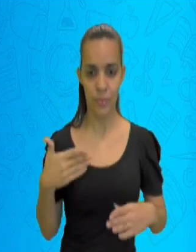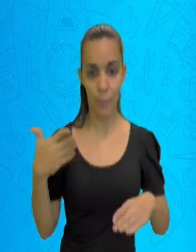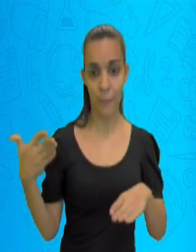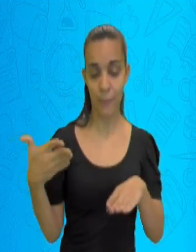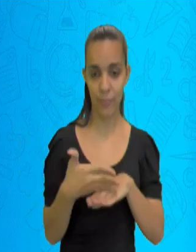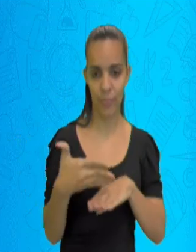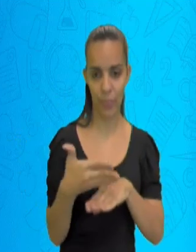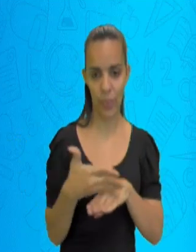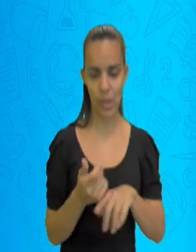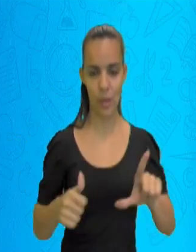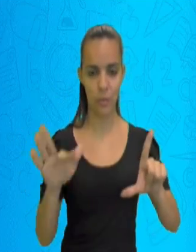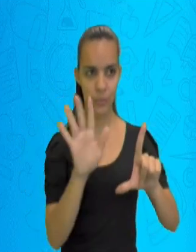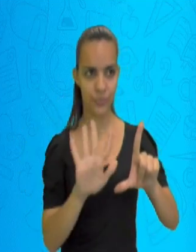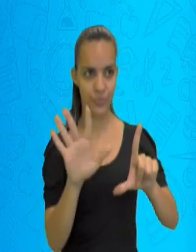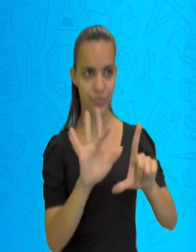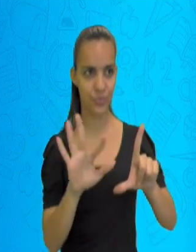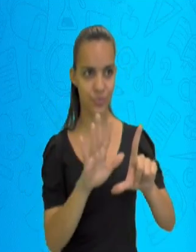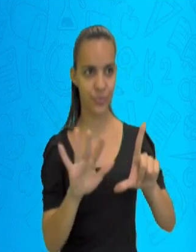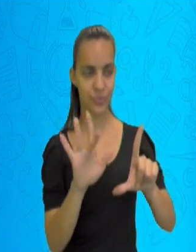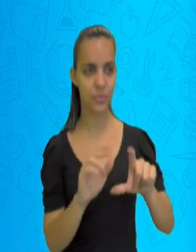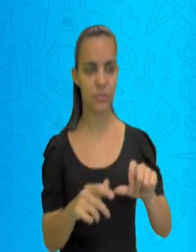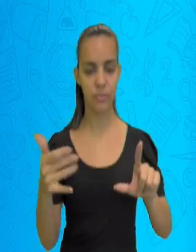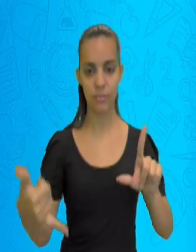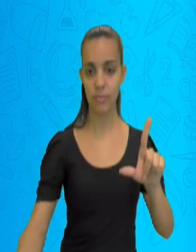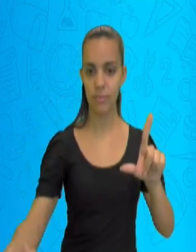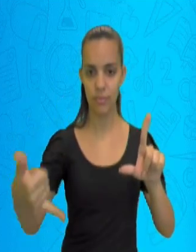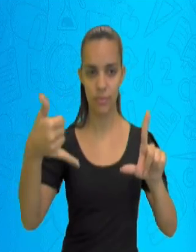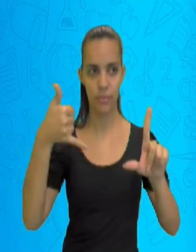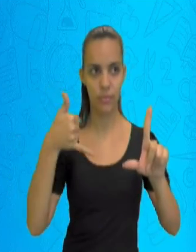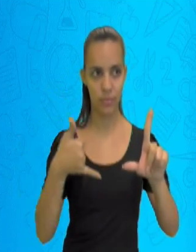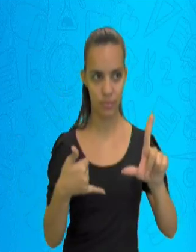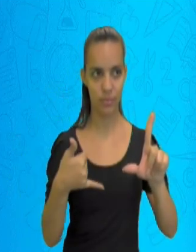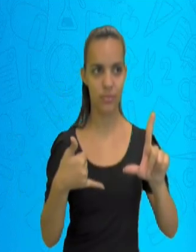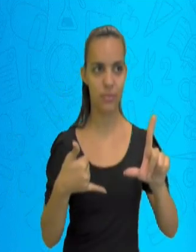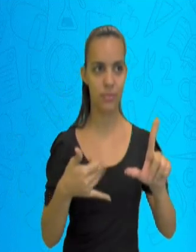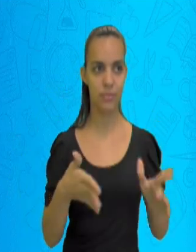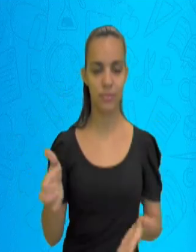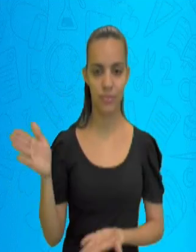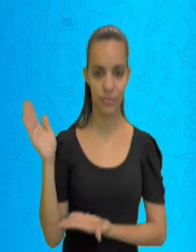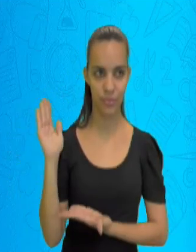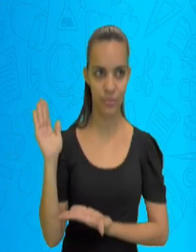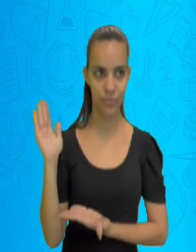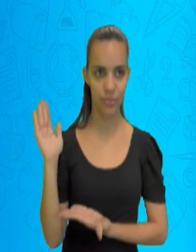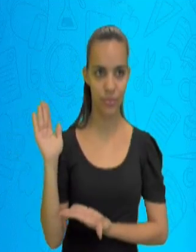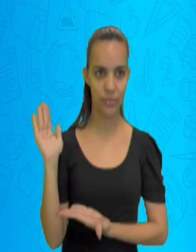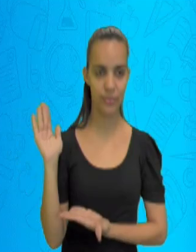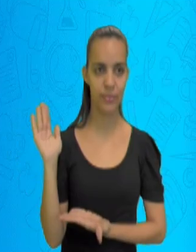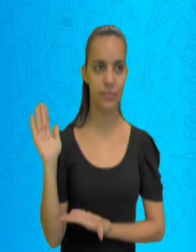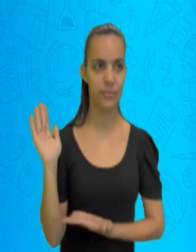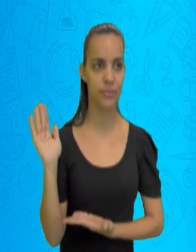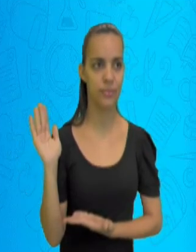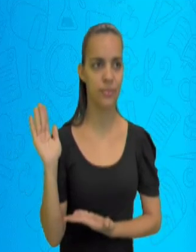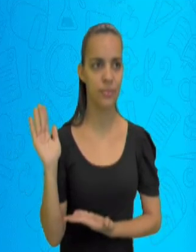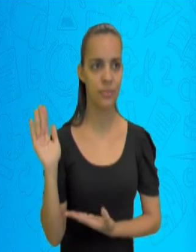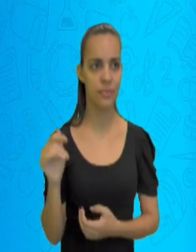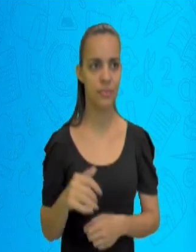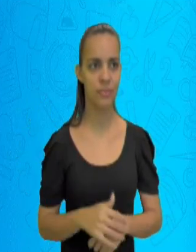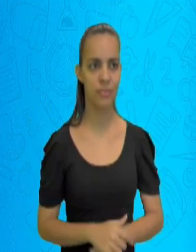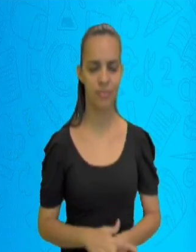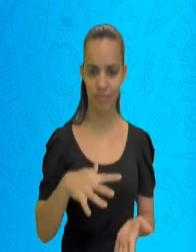plataforma SMED-GV, basta apontar a câmera do seu celular na imagem que aparece no canto da tela.